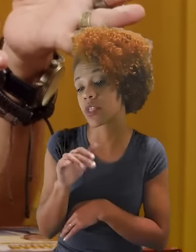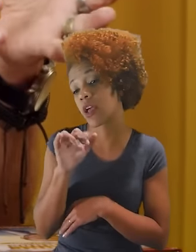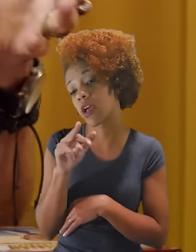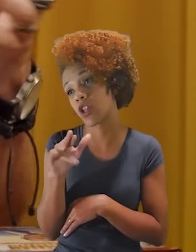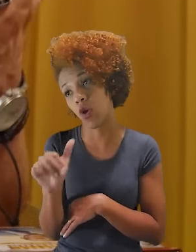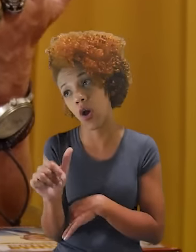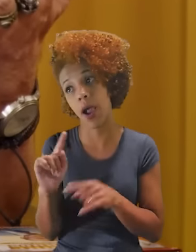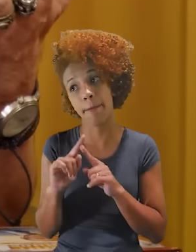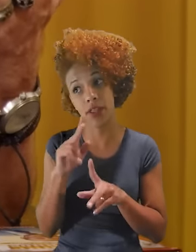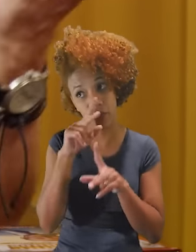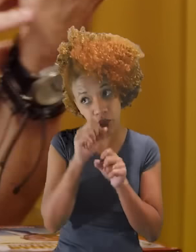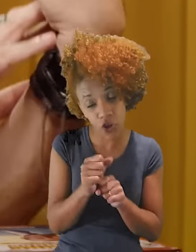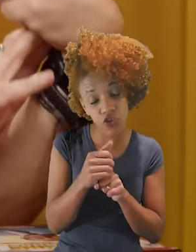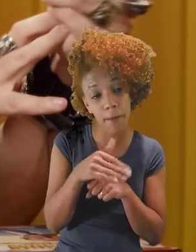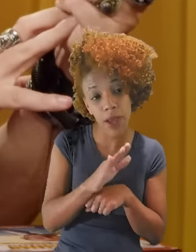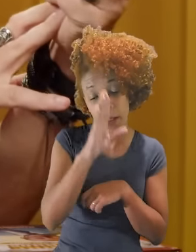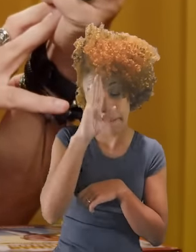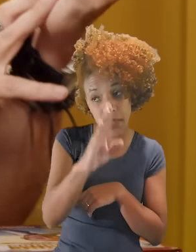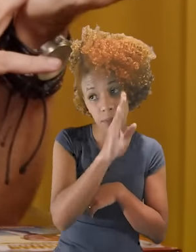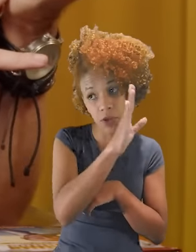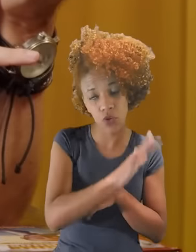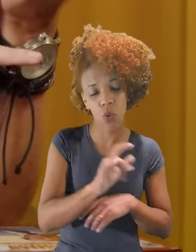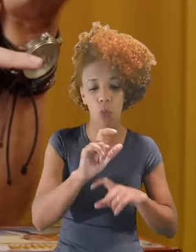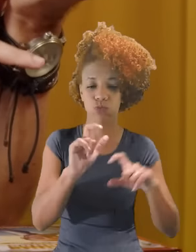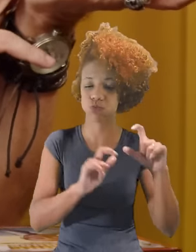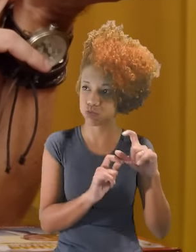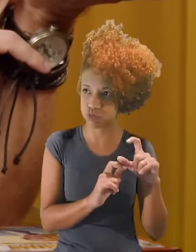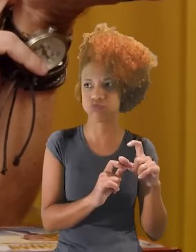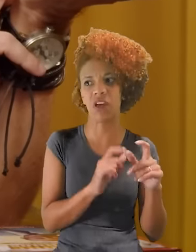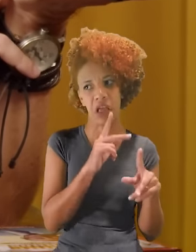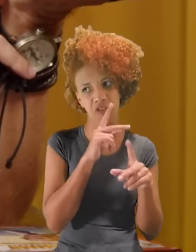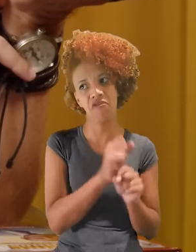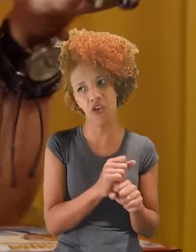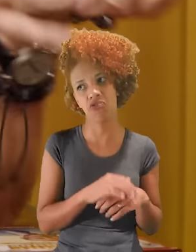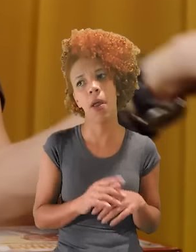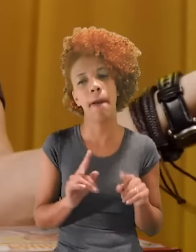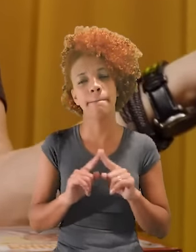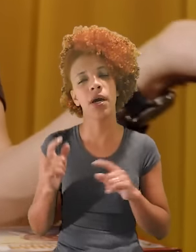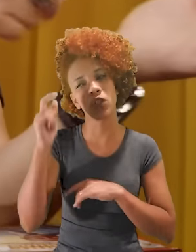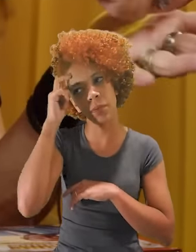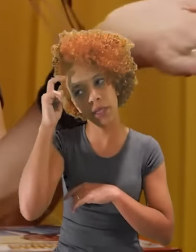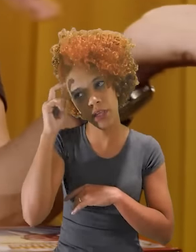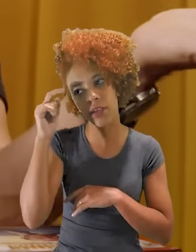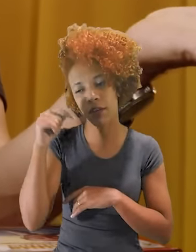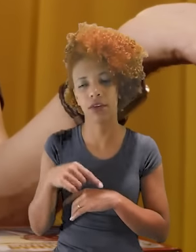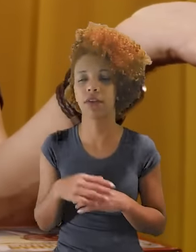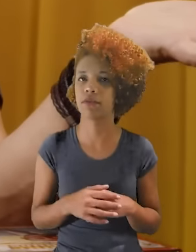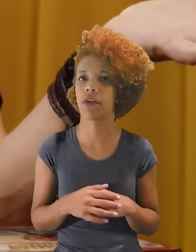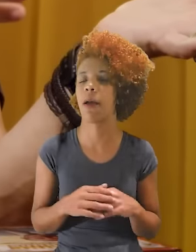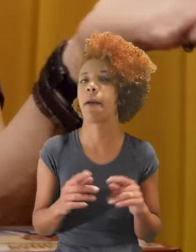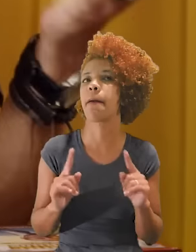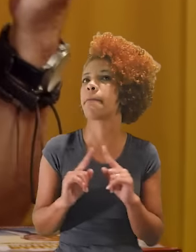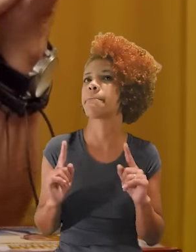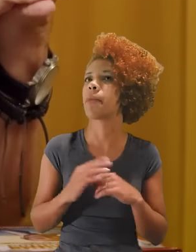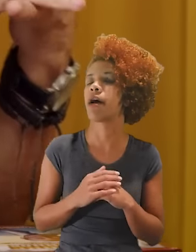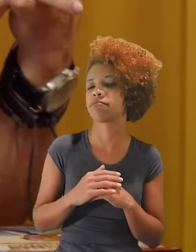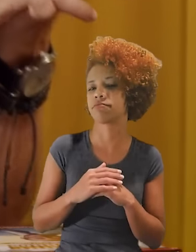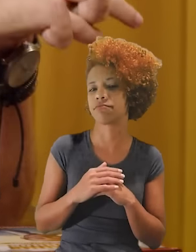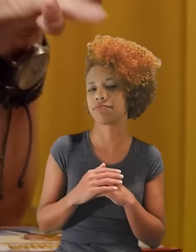Carioca. Mas ele foi muito mais forte, principalmente no Brasil, nos quadrinhos, né? No quadrinho o Zé Carioca era bem forte. Mais forte que o Mickey. Sim. Nos quadrinhos aqui, entendeu?